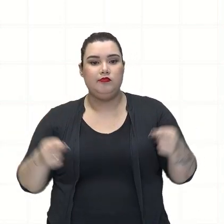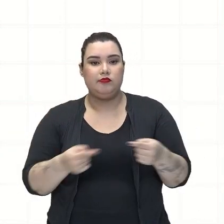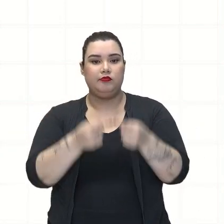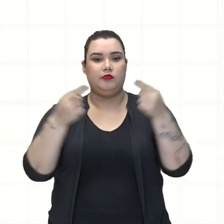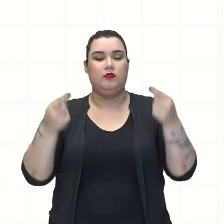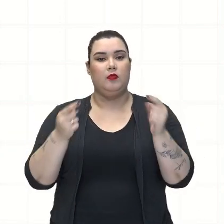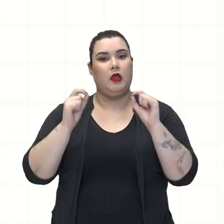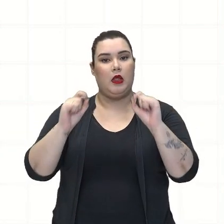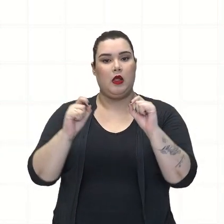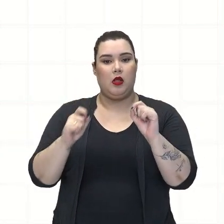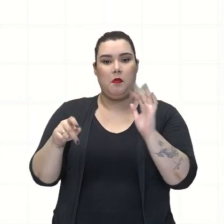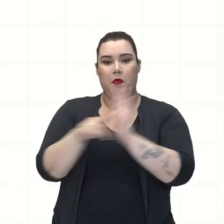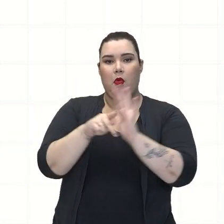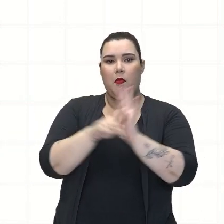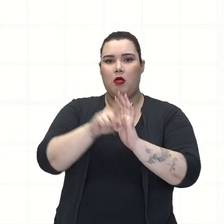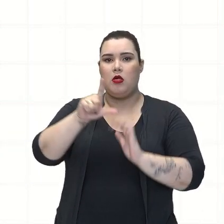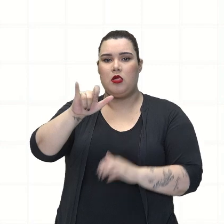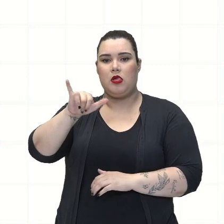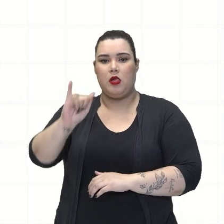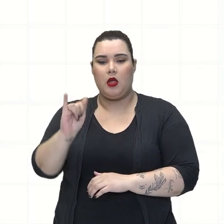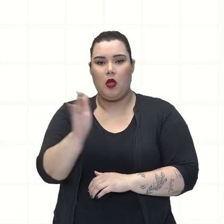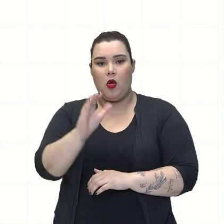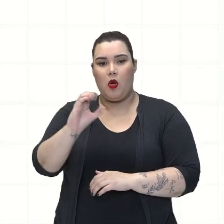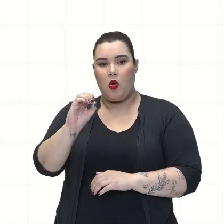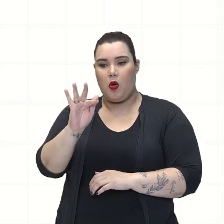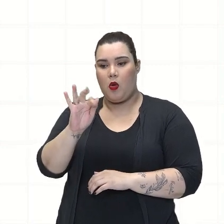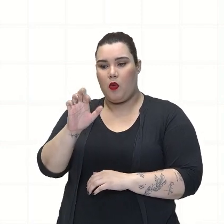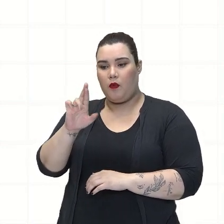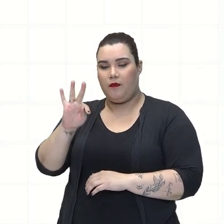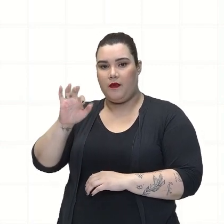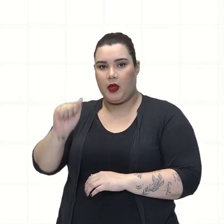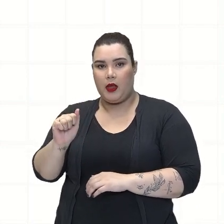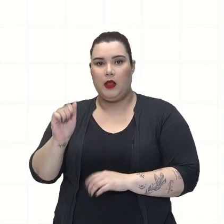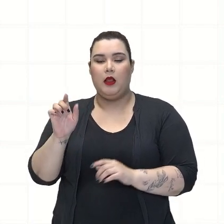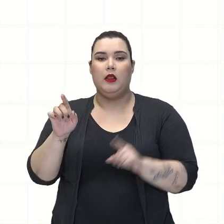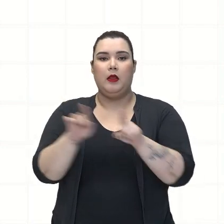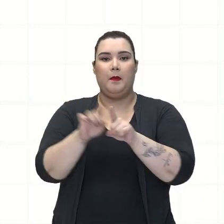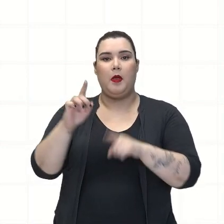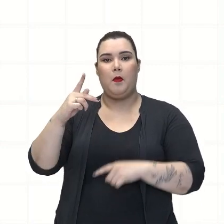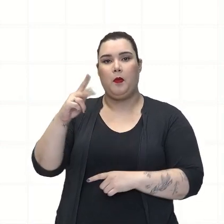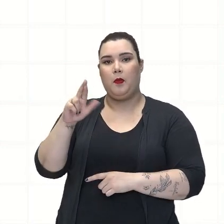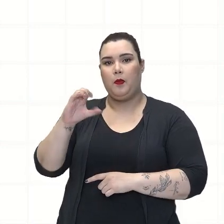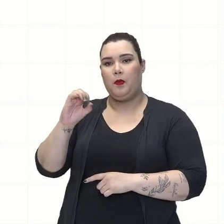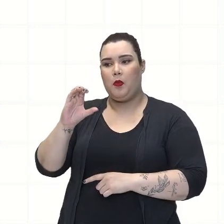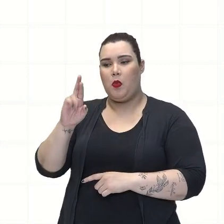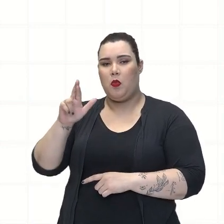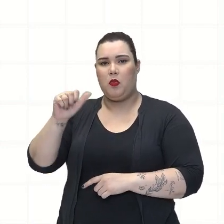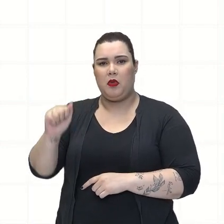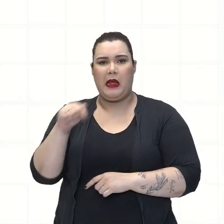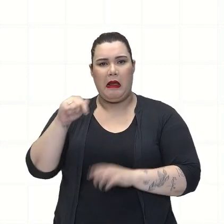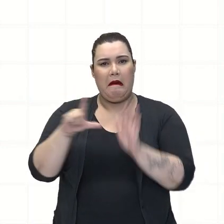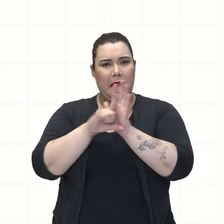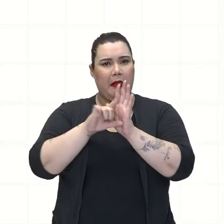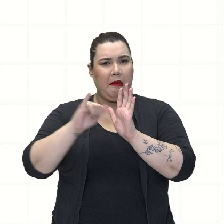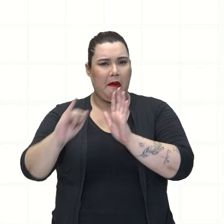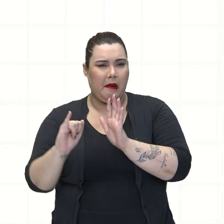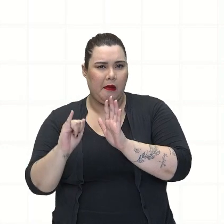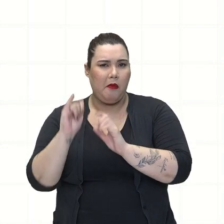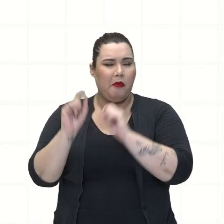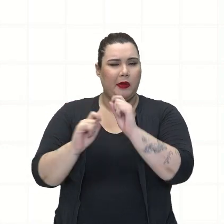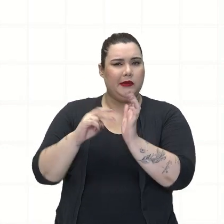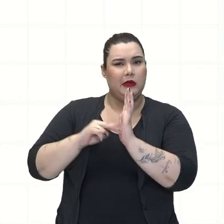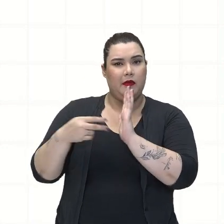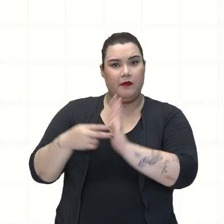uma lógica chamada de lei da oferta e da procura. E o que é essa lei da oferta e da procura,